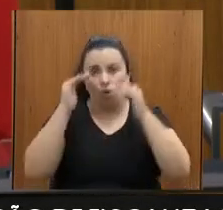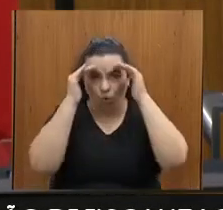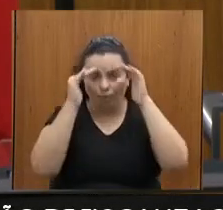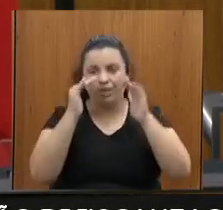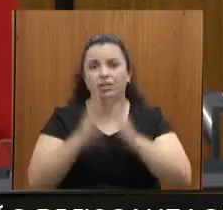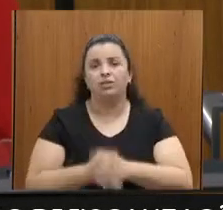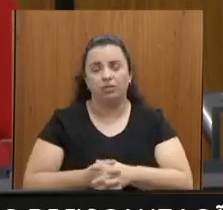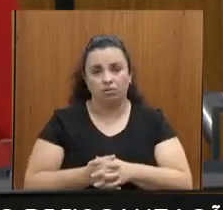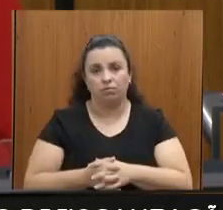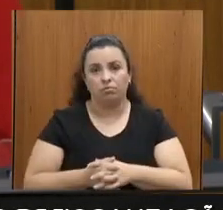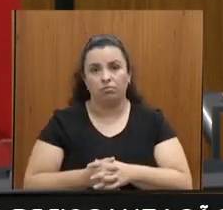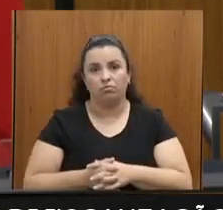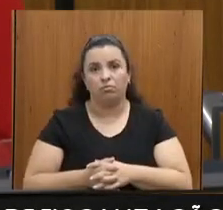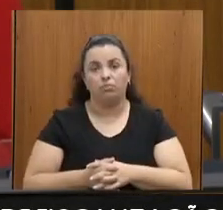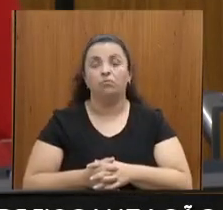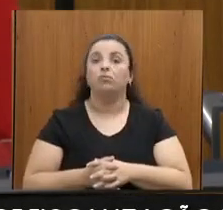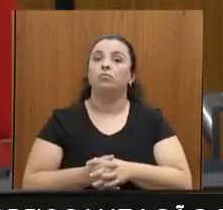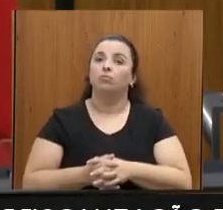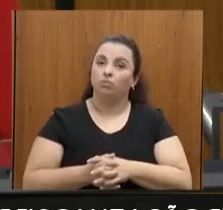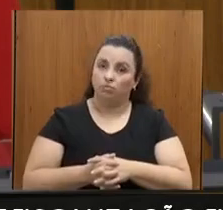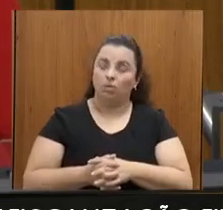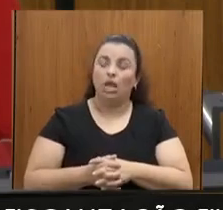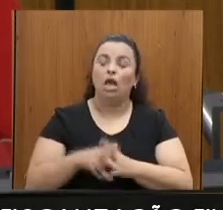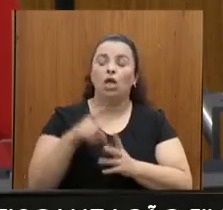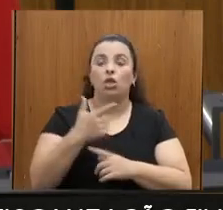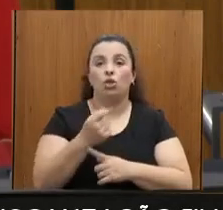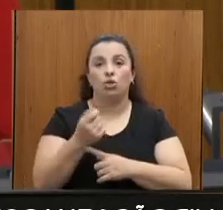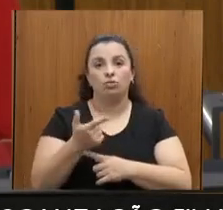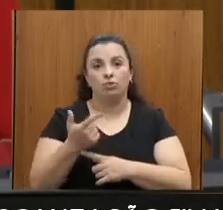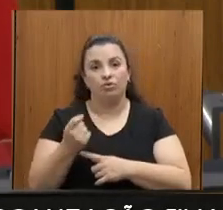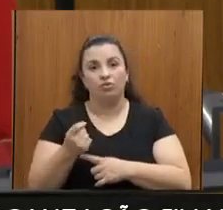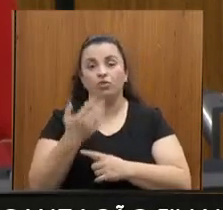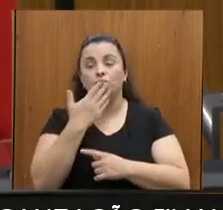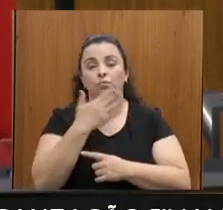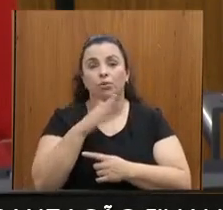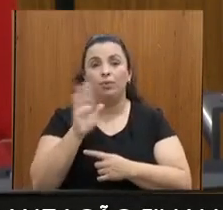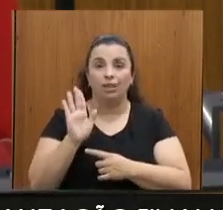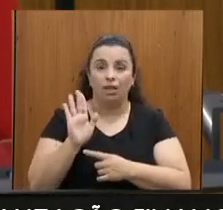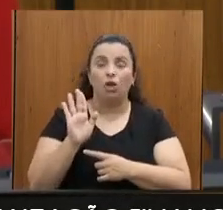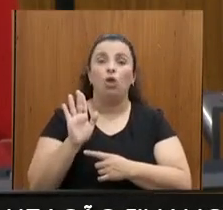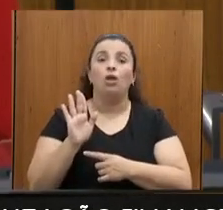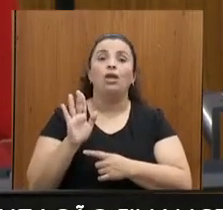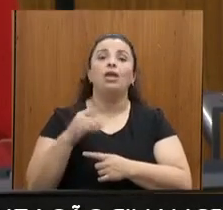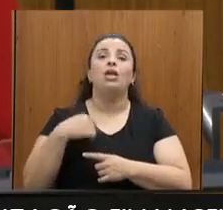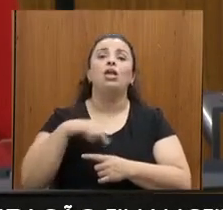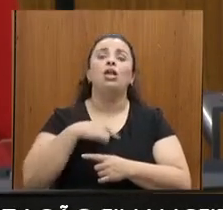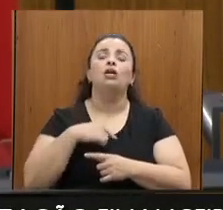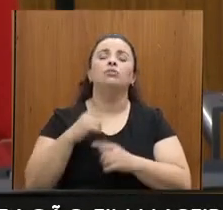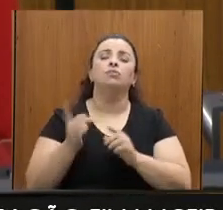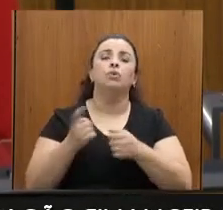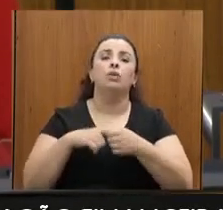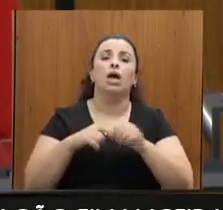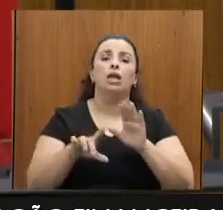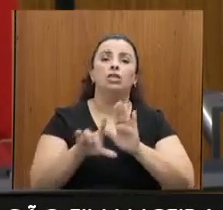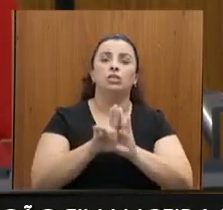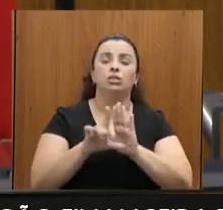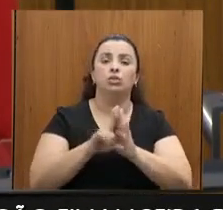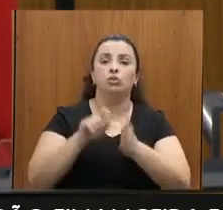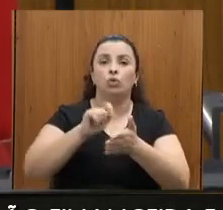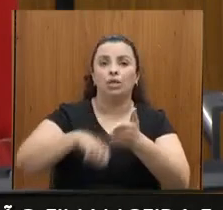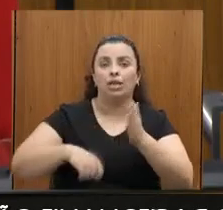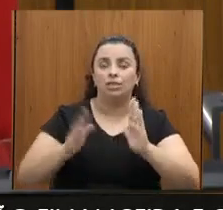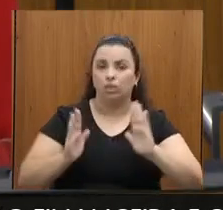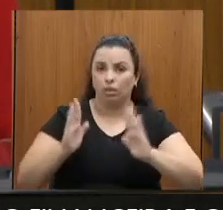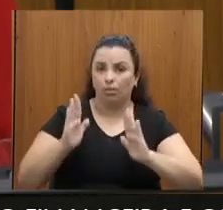um alerta. Nos foi prometido em 2020, quando nós votamos, a nova legislação de contratação temporária